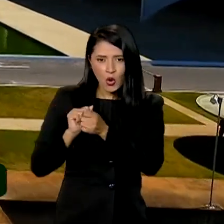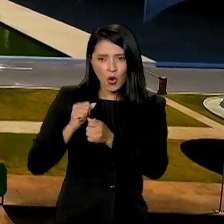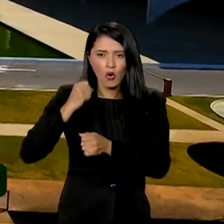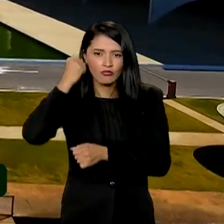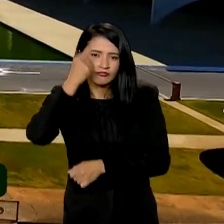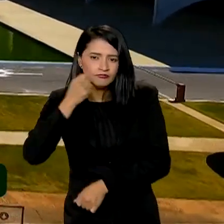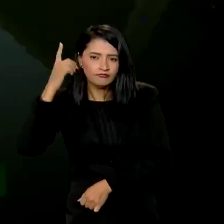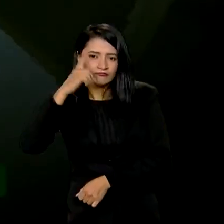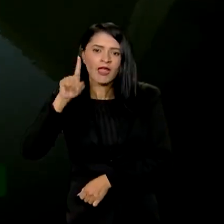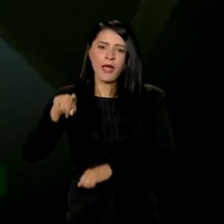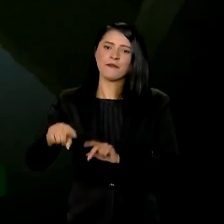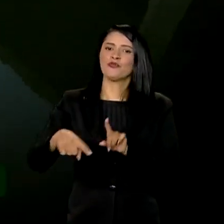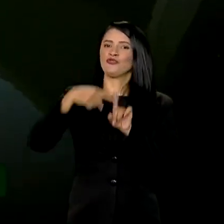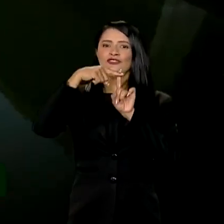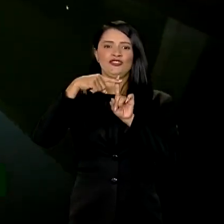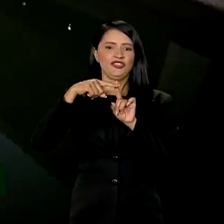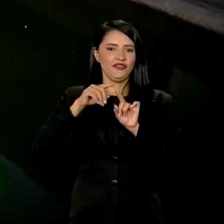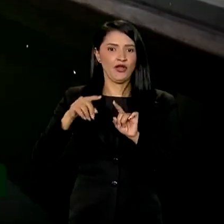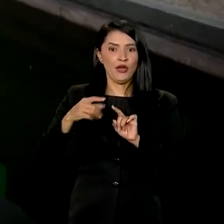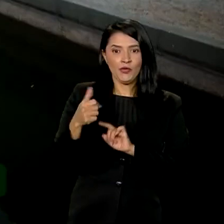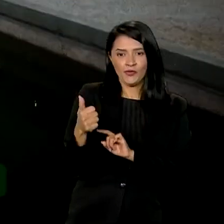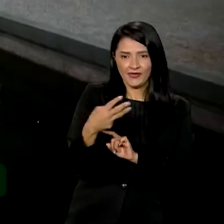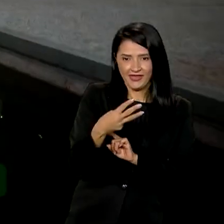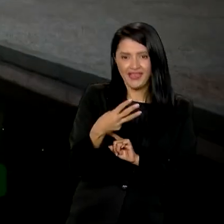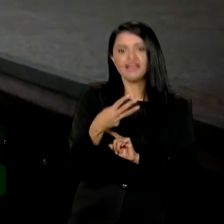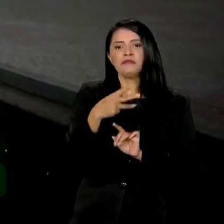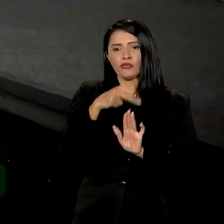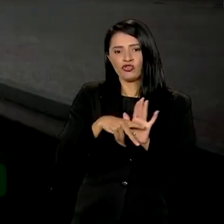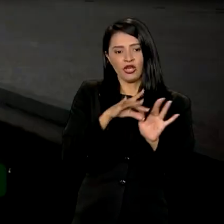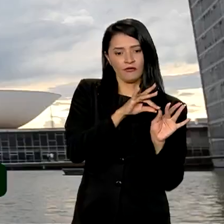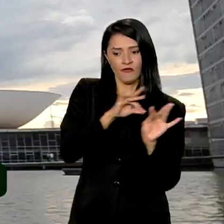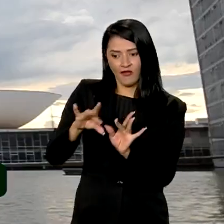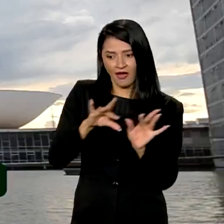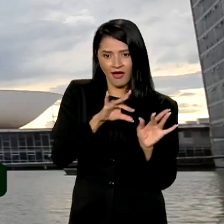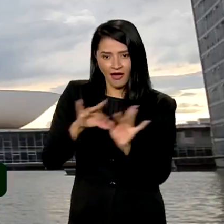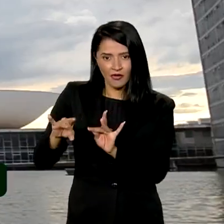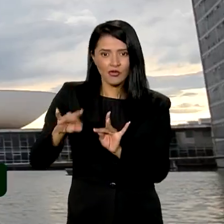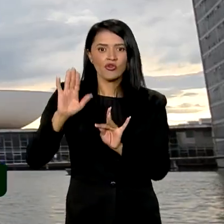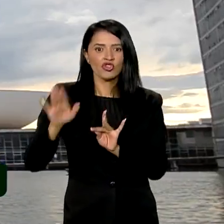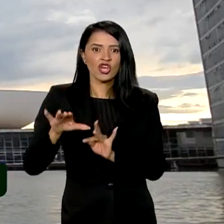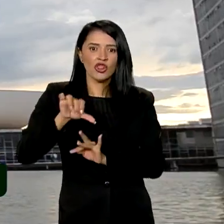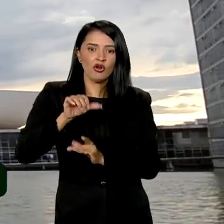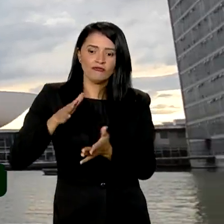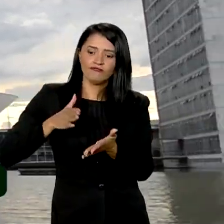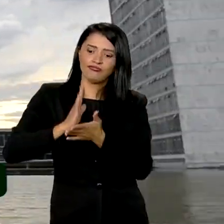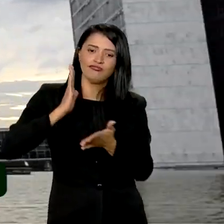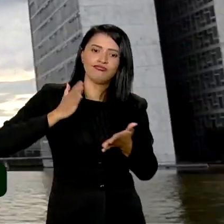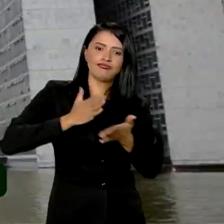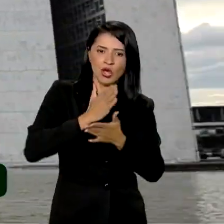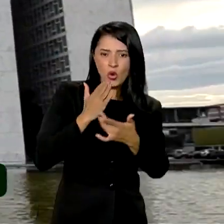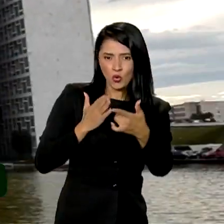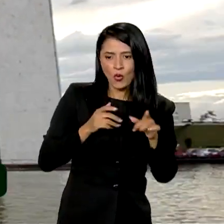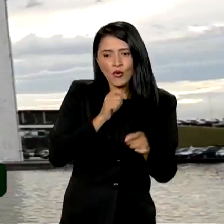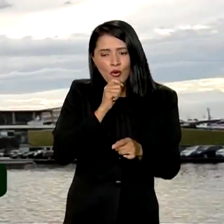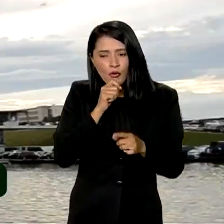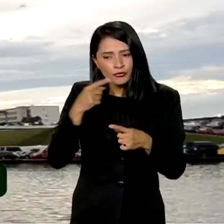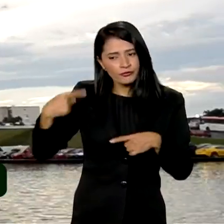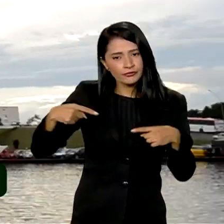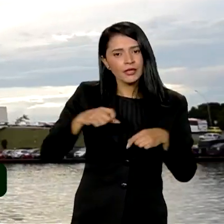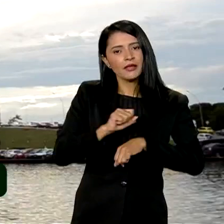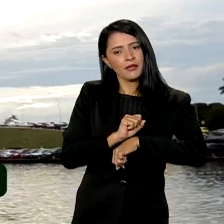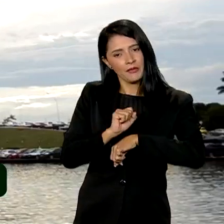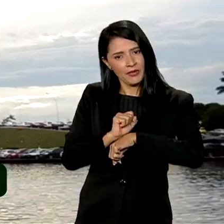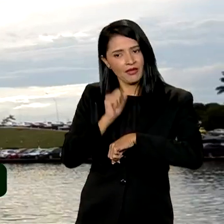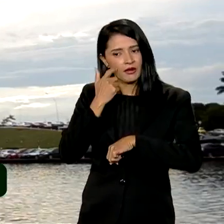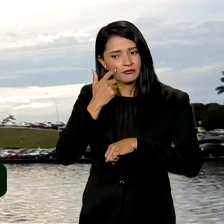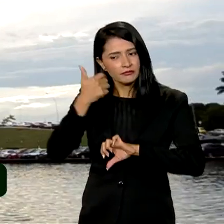é positiva. Dos 13 projetos que foram enviados este ano, 9 já foram aprovados e os demais ainda aguardam